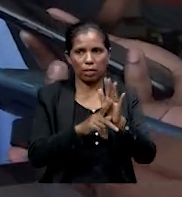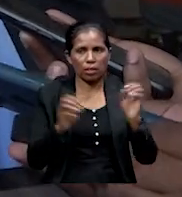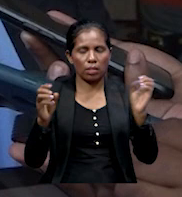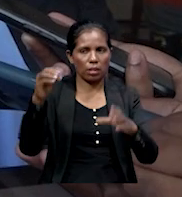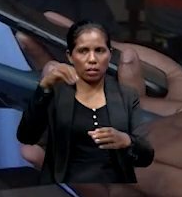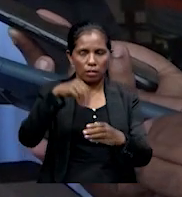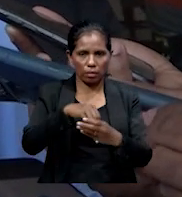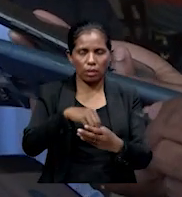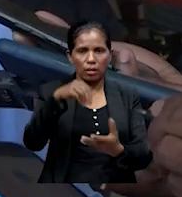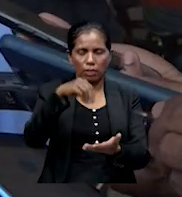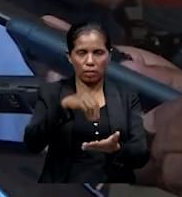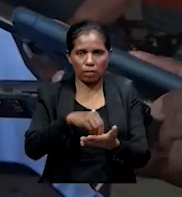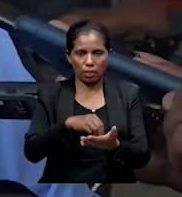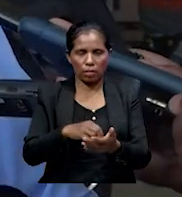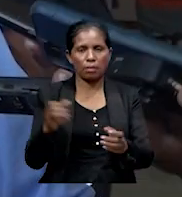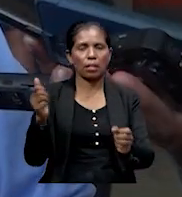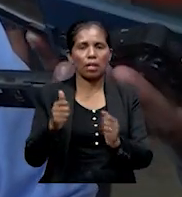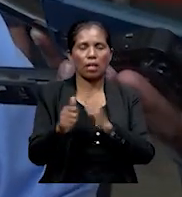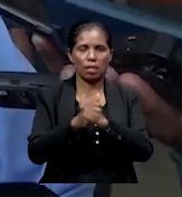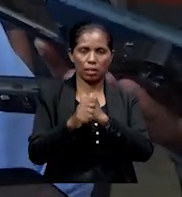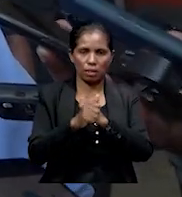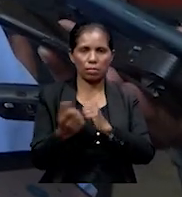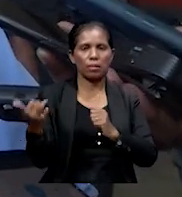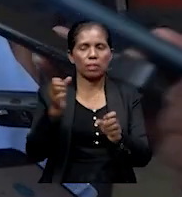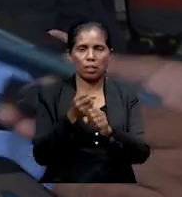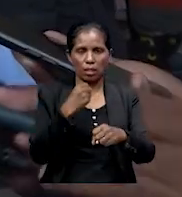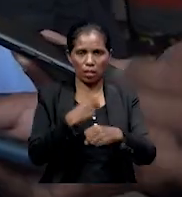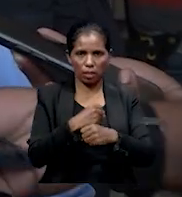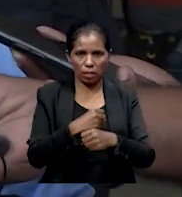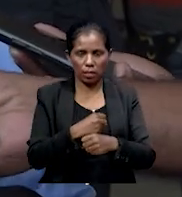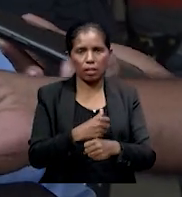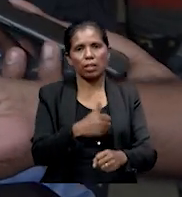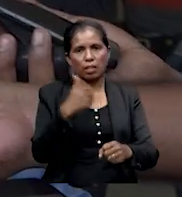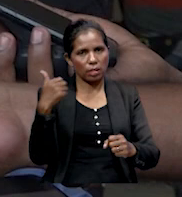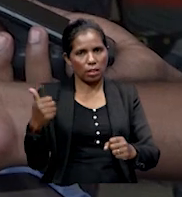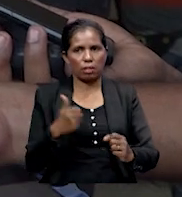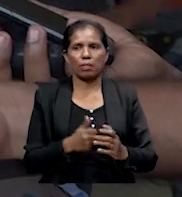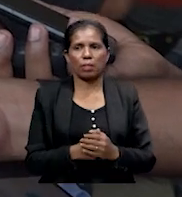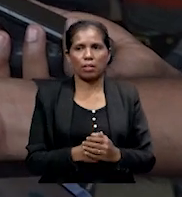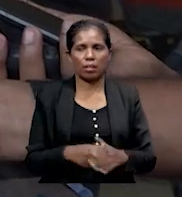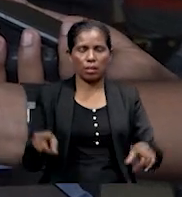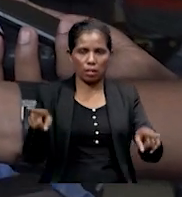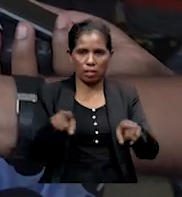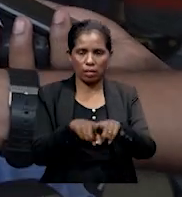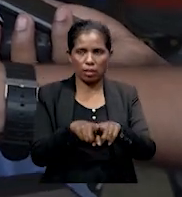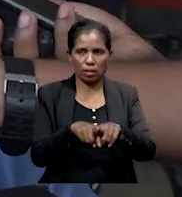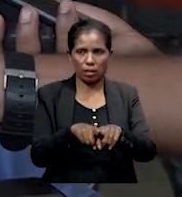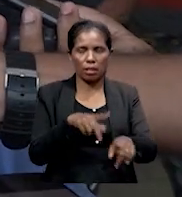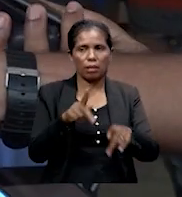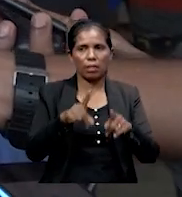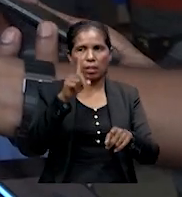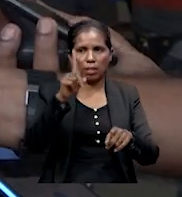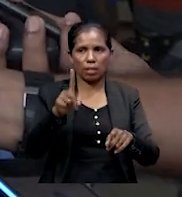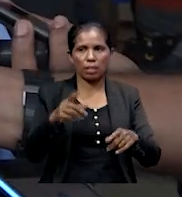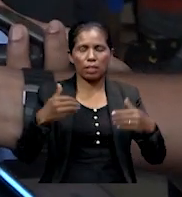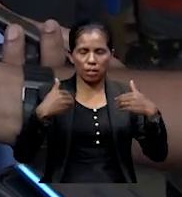envolve diretamente ba ação de neve ma sira halo a ia balu neve maka ia hanesan ia arguida neve mak ia